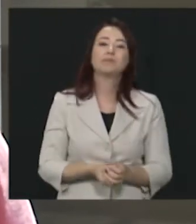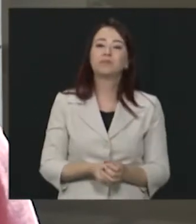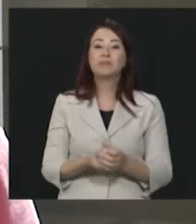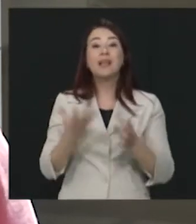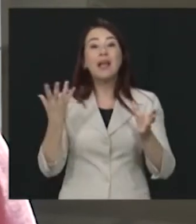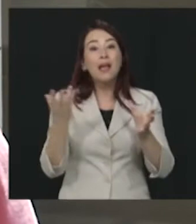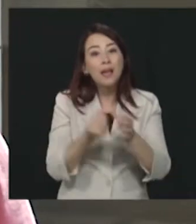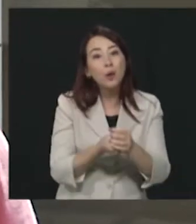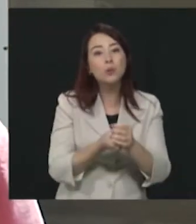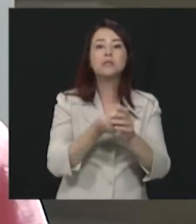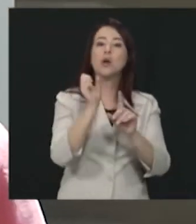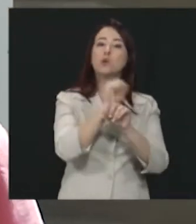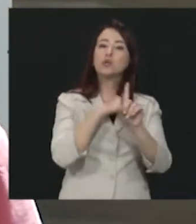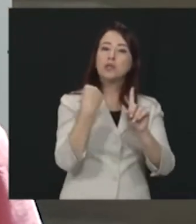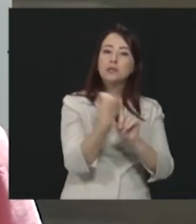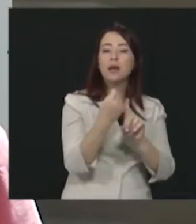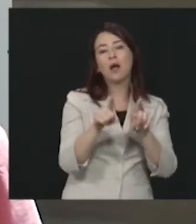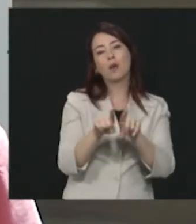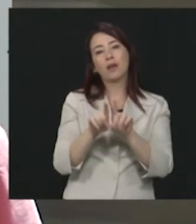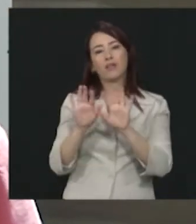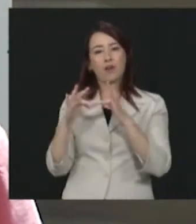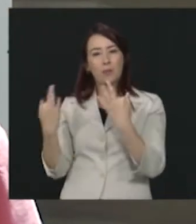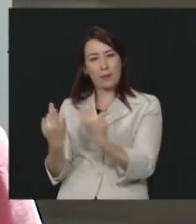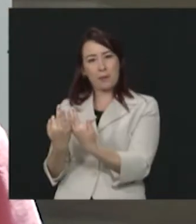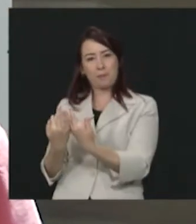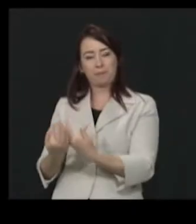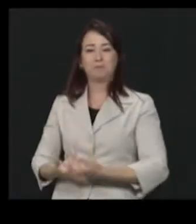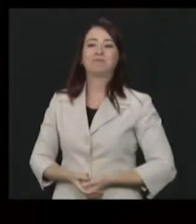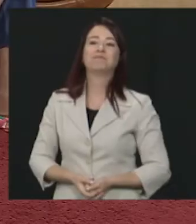Inclusão social e familiar.